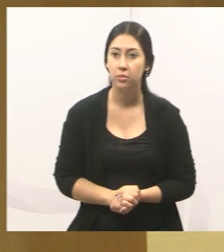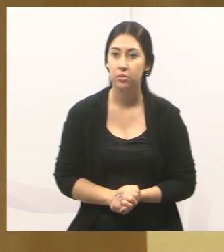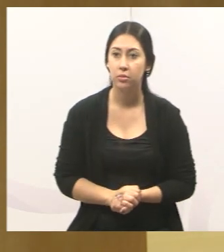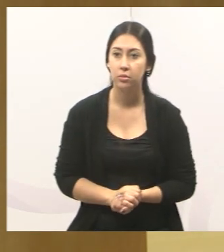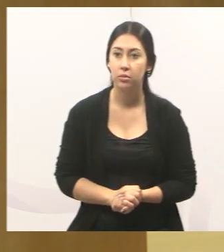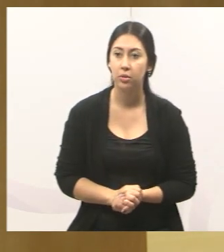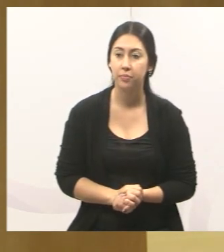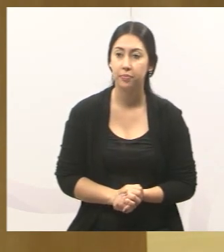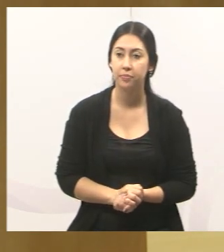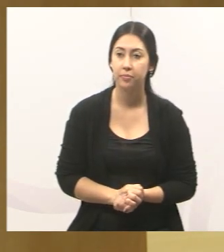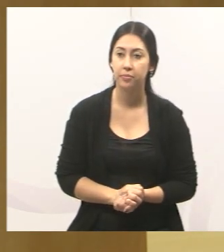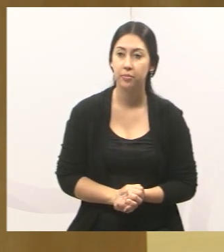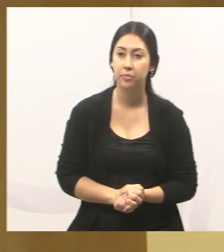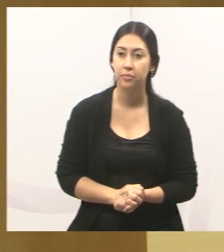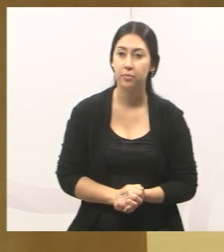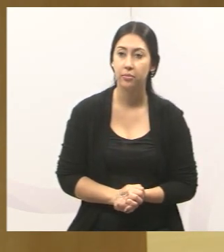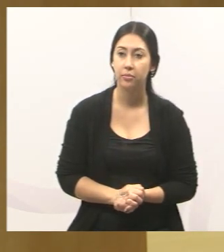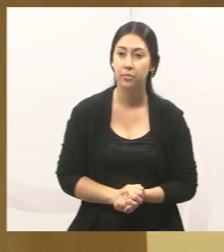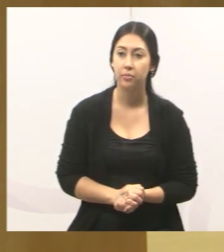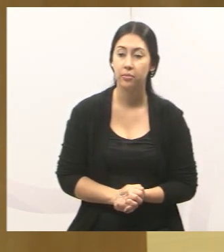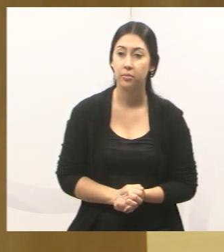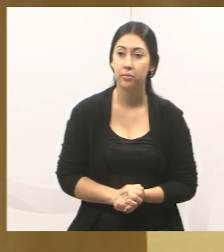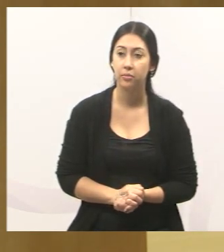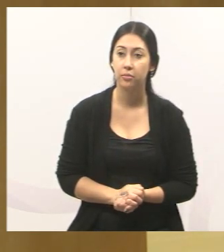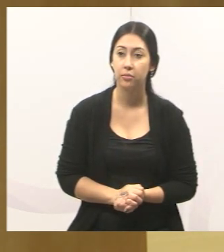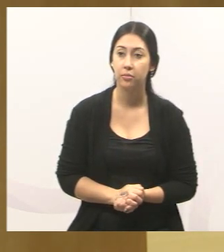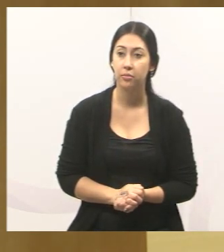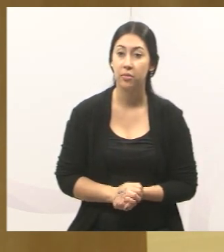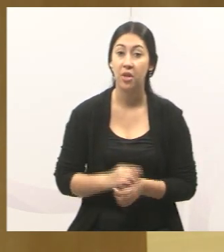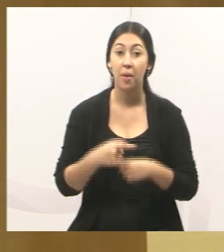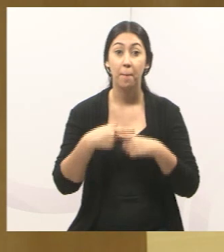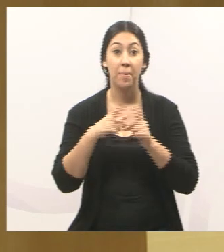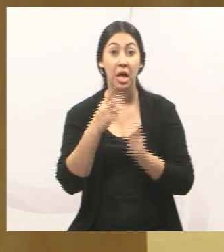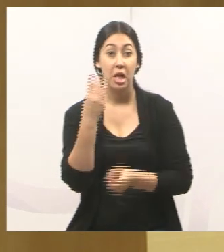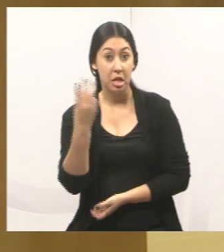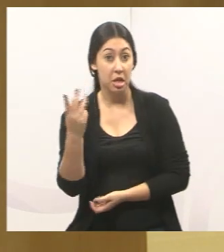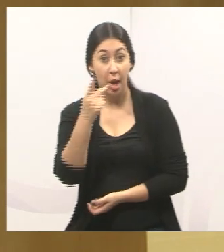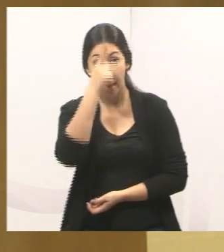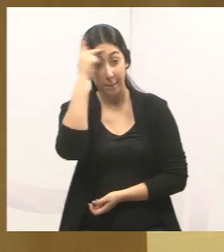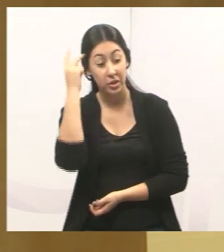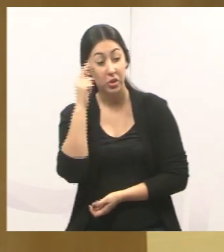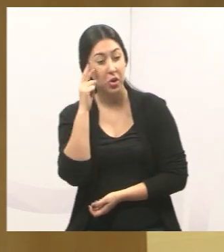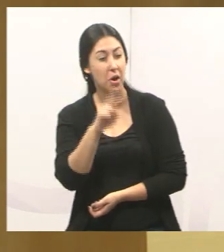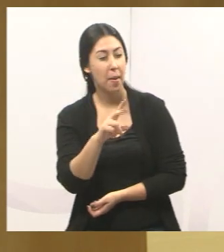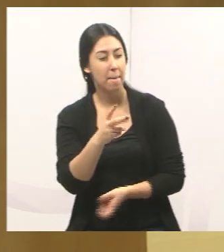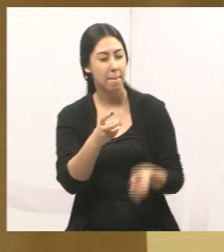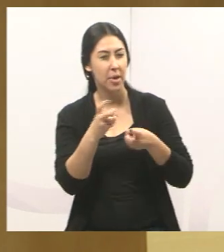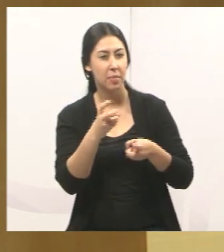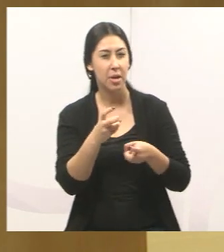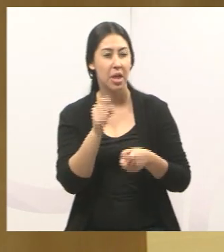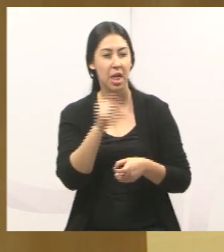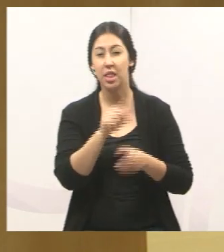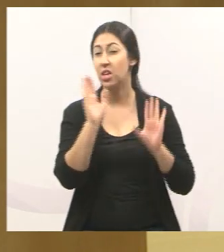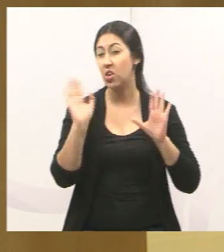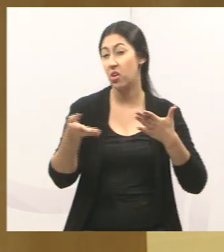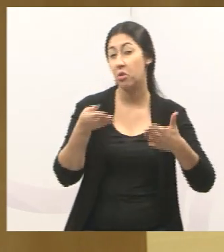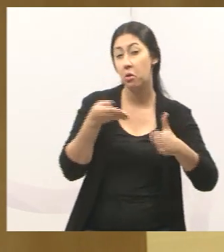E nos 3 análises dos técnicos, eles apontam vício.